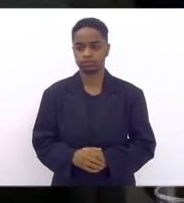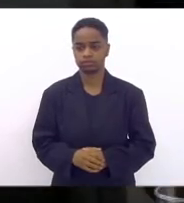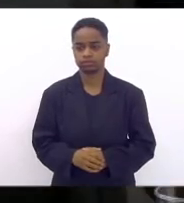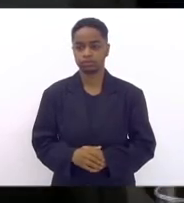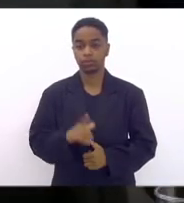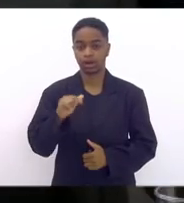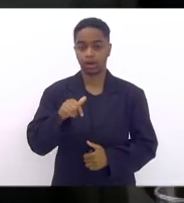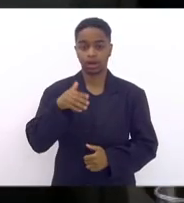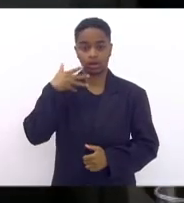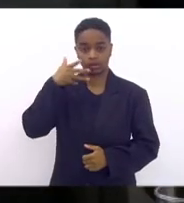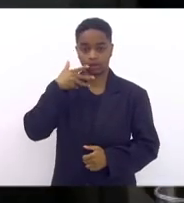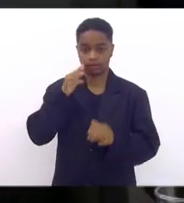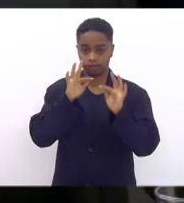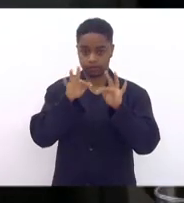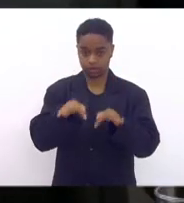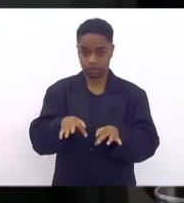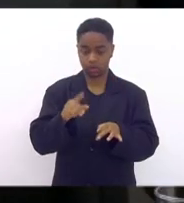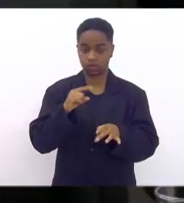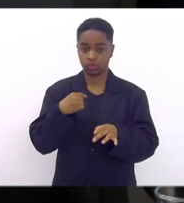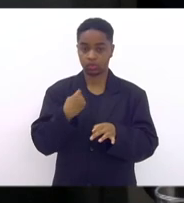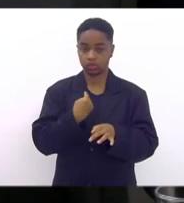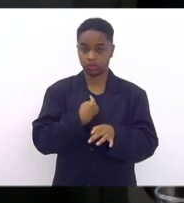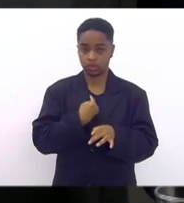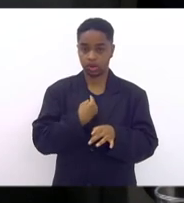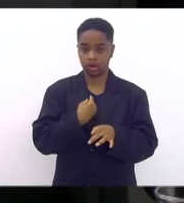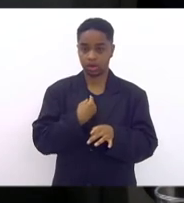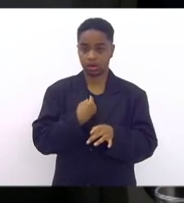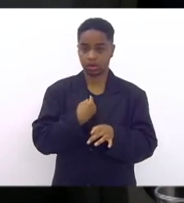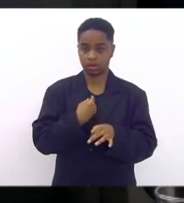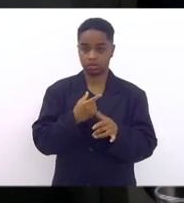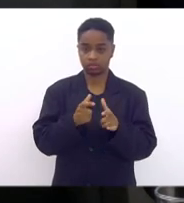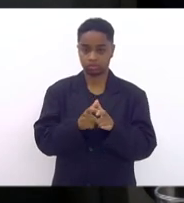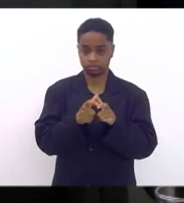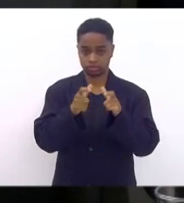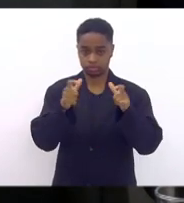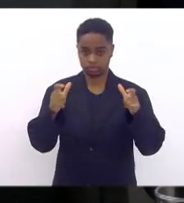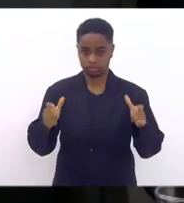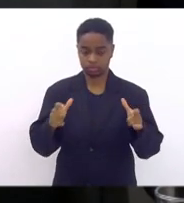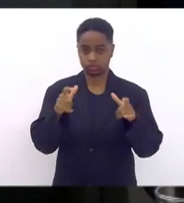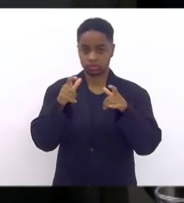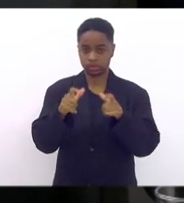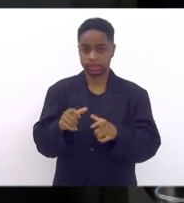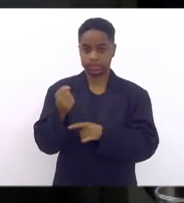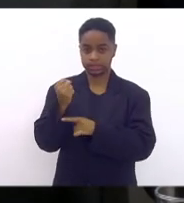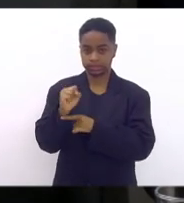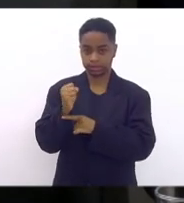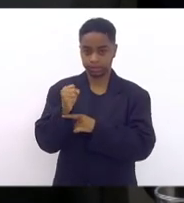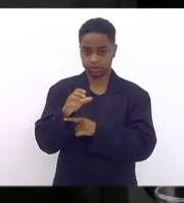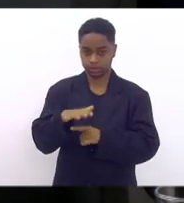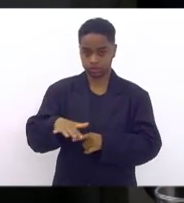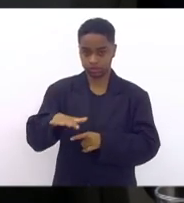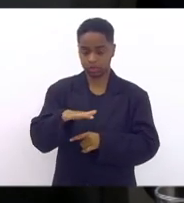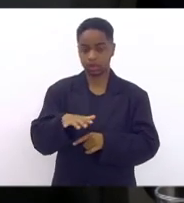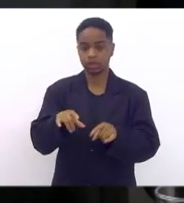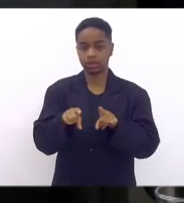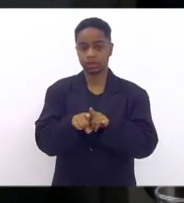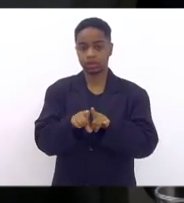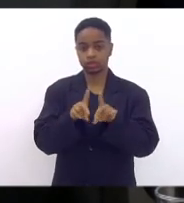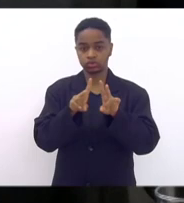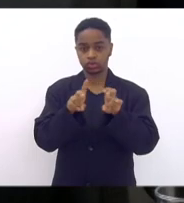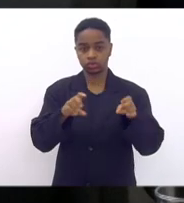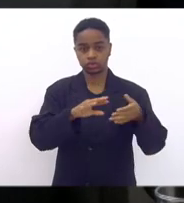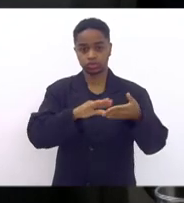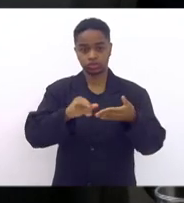fala final da apresentação a gente tá expandindo o programa esse aqui para Baia de Sepetiba e sobre a retirada das embarcações